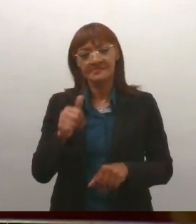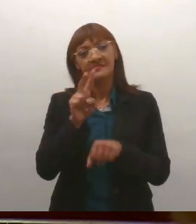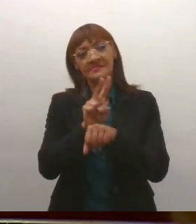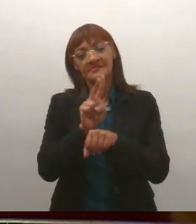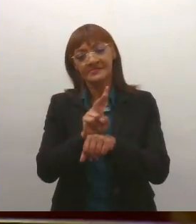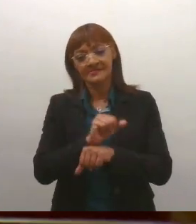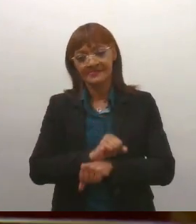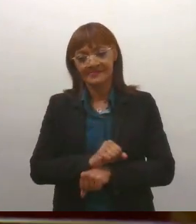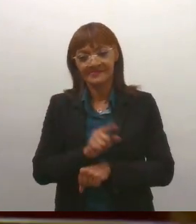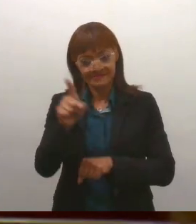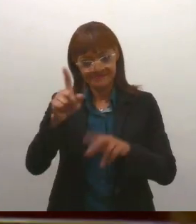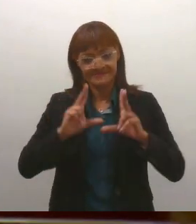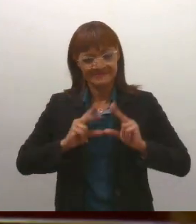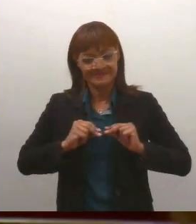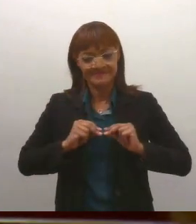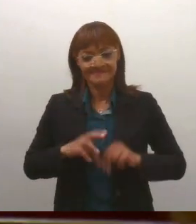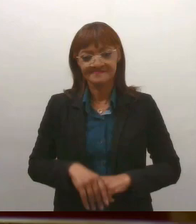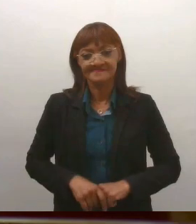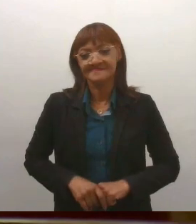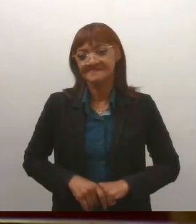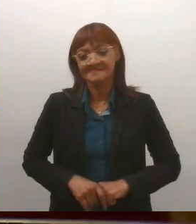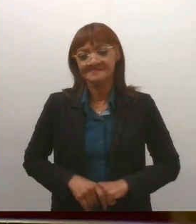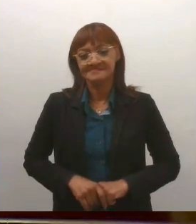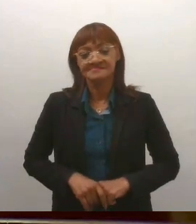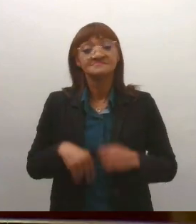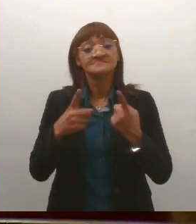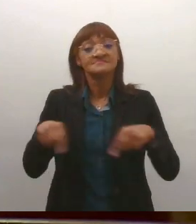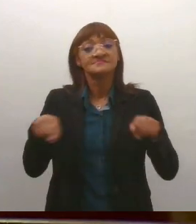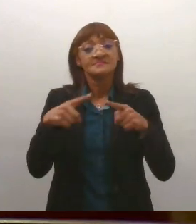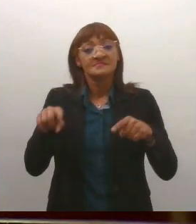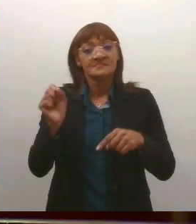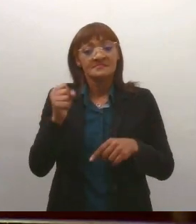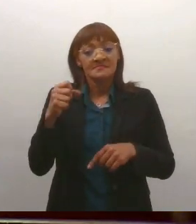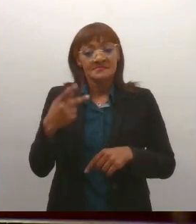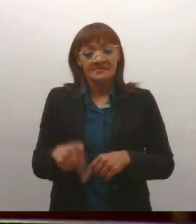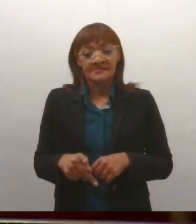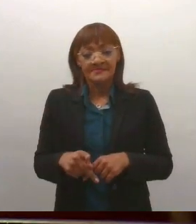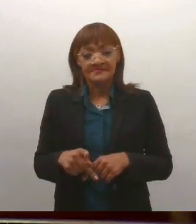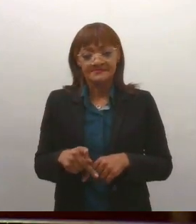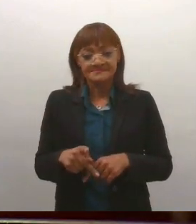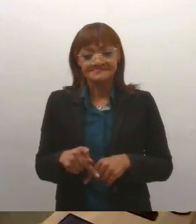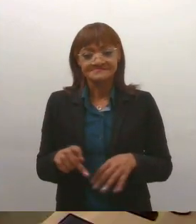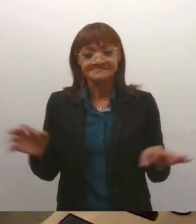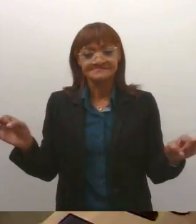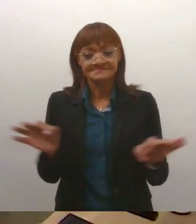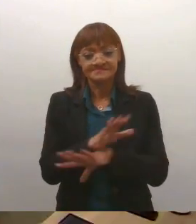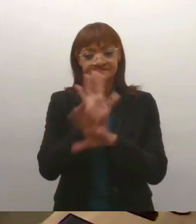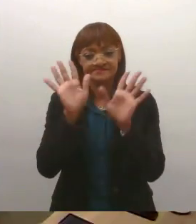E com o hino de Sergipe, declaramos encerrada a presente sessão.